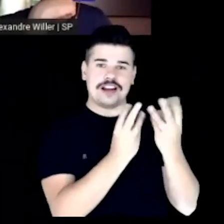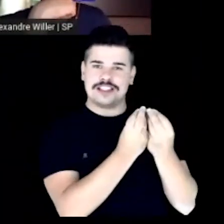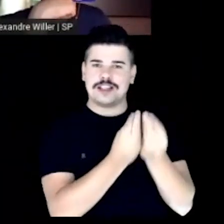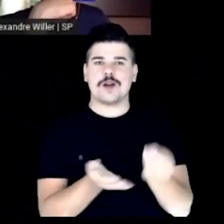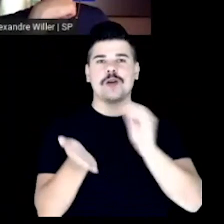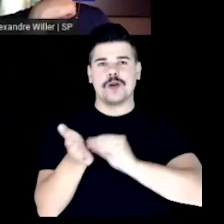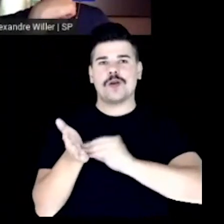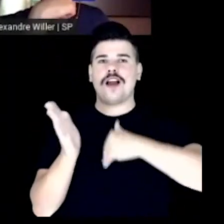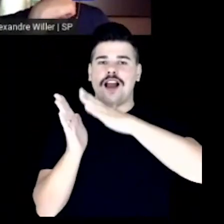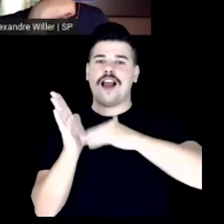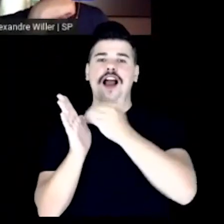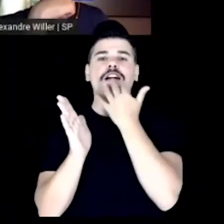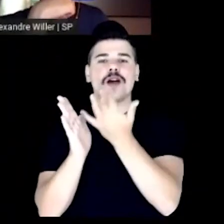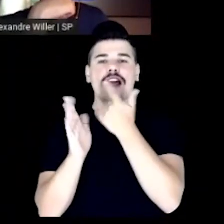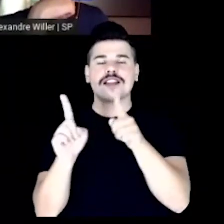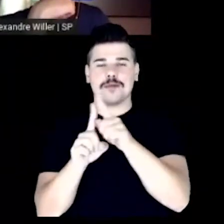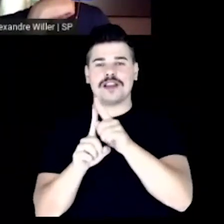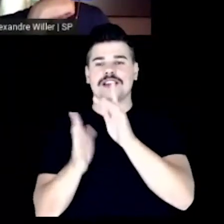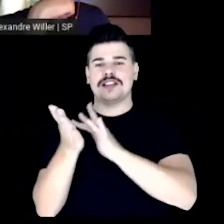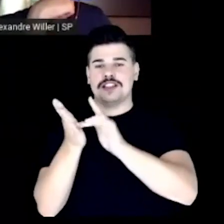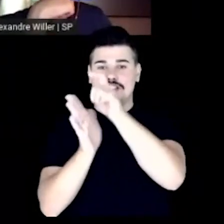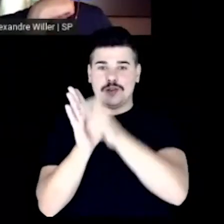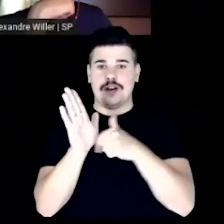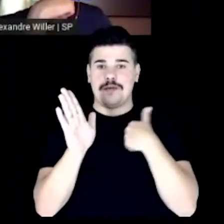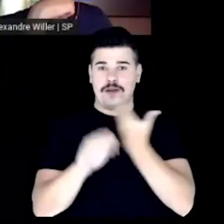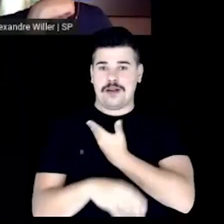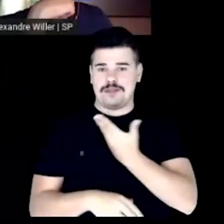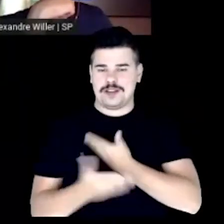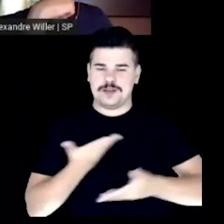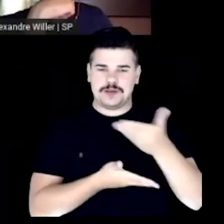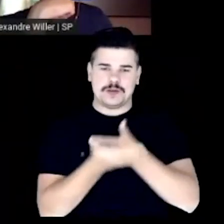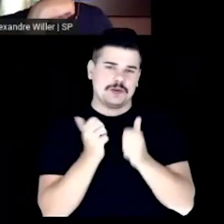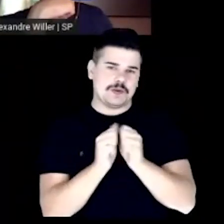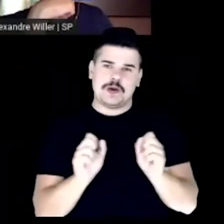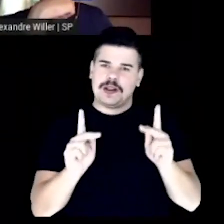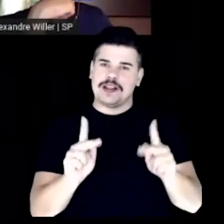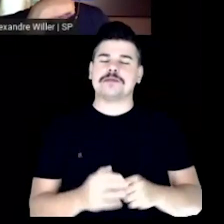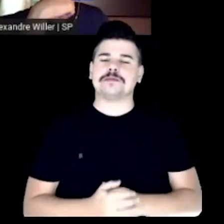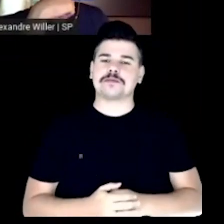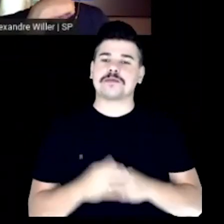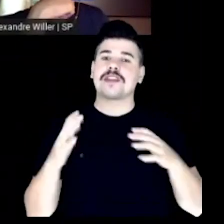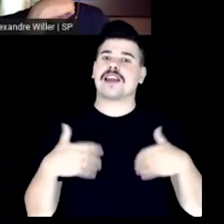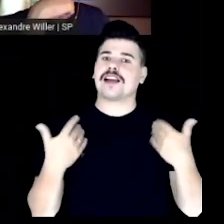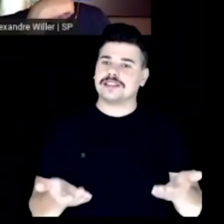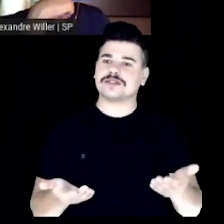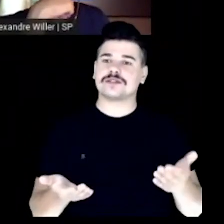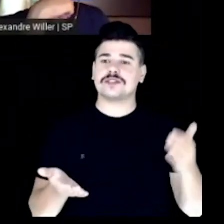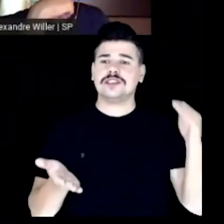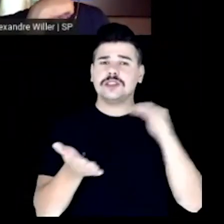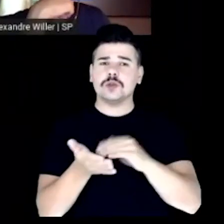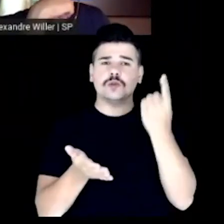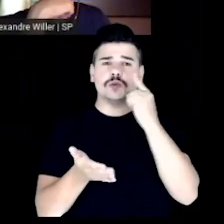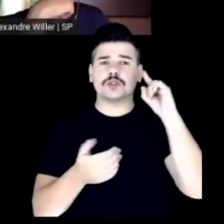amigo artista que fez a aquarela, e o editor viado que acabou virando meu amigo, Rodrigo Dutra, enfim. E